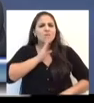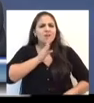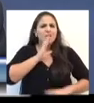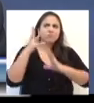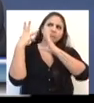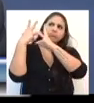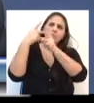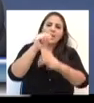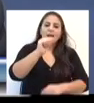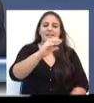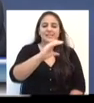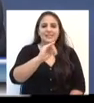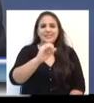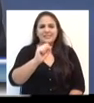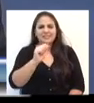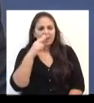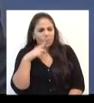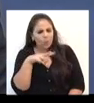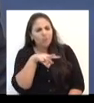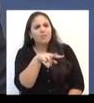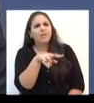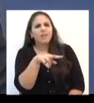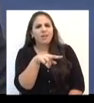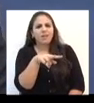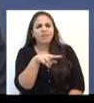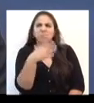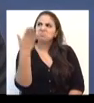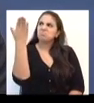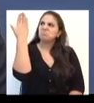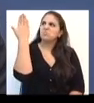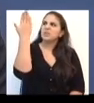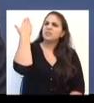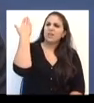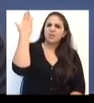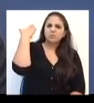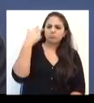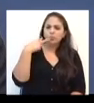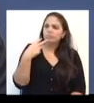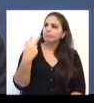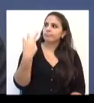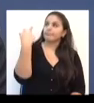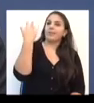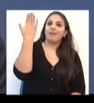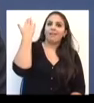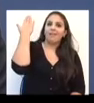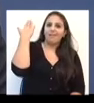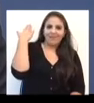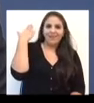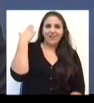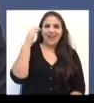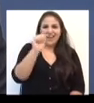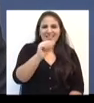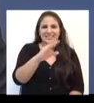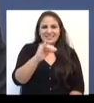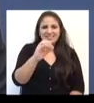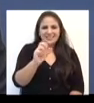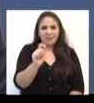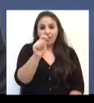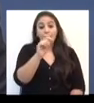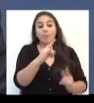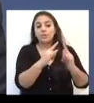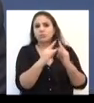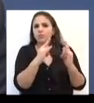iniciou lá atrás, 95 anos atrás, vê que a Acisa foi uma entidade que muito fez para o Passo